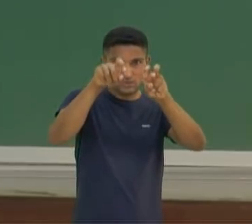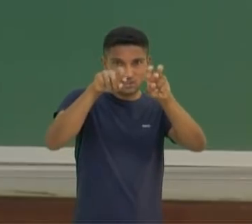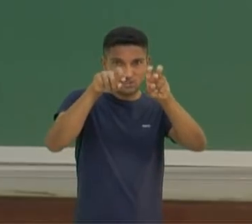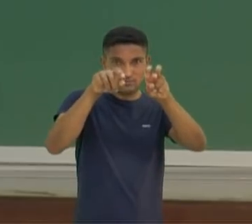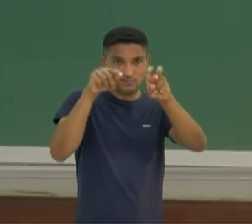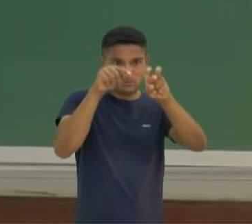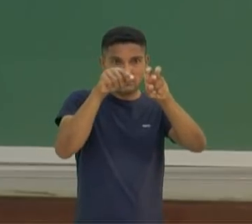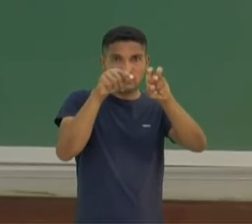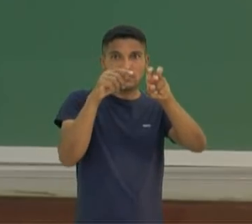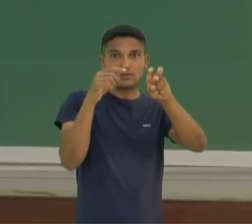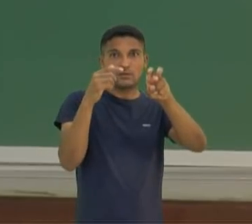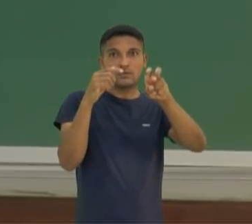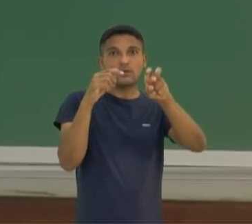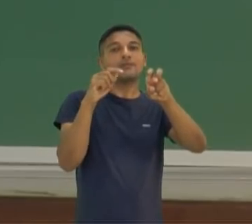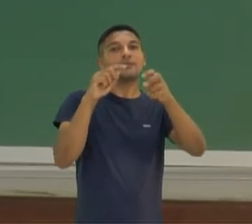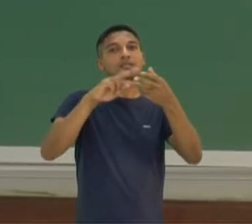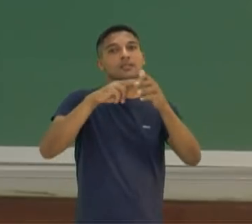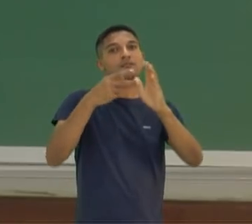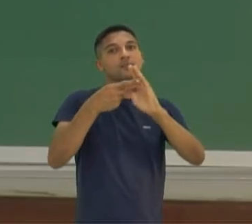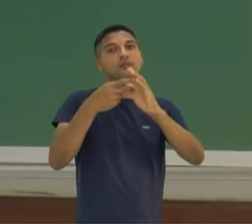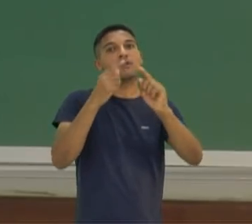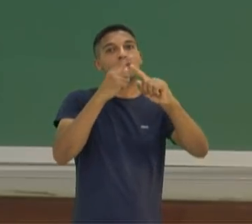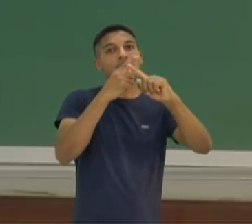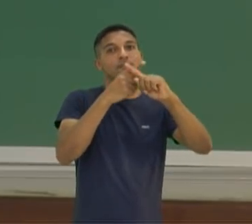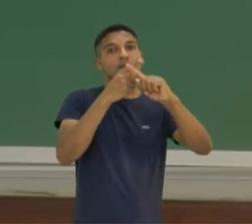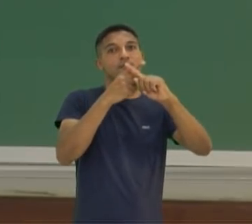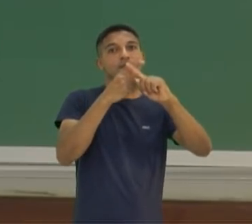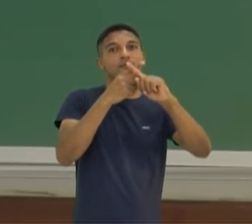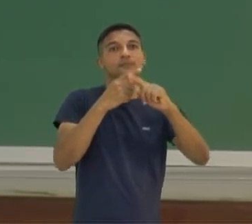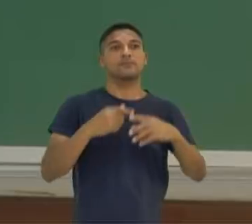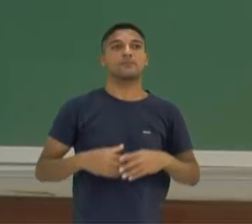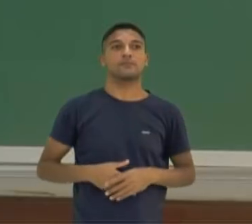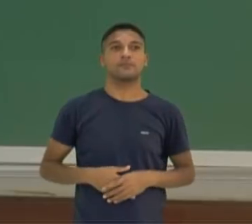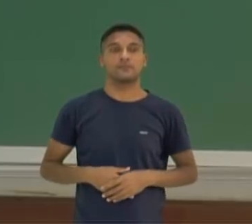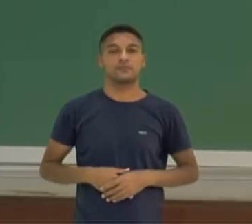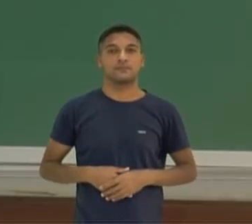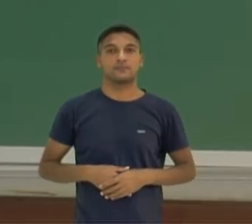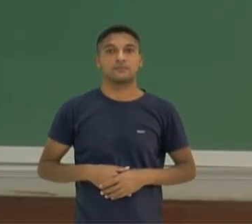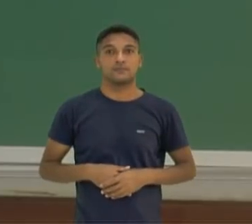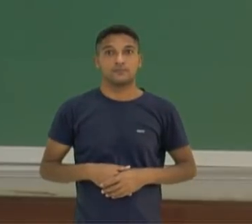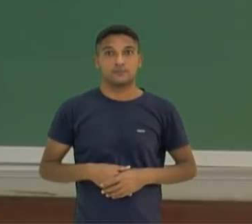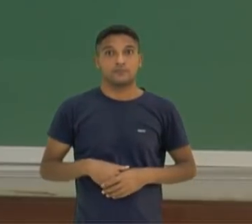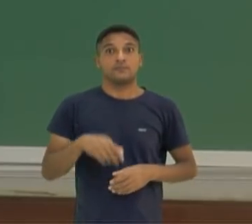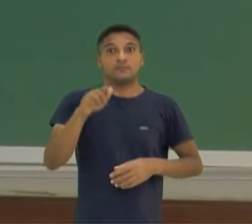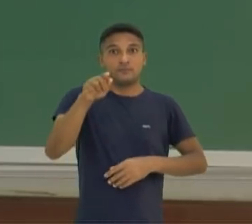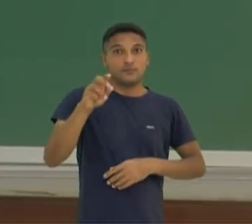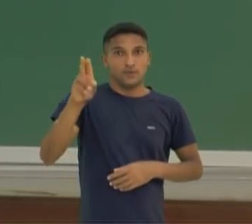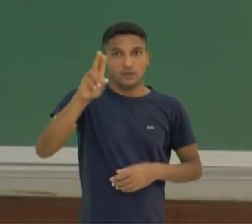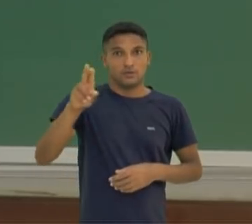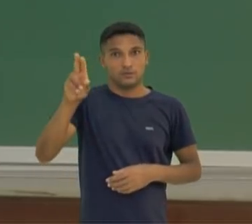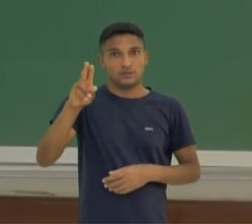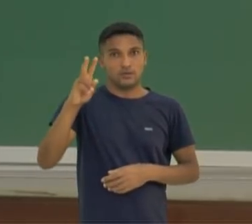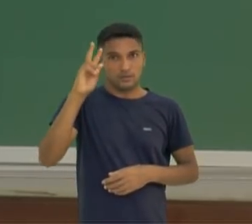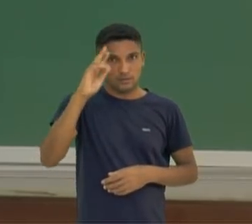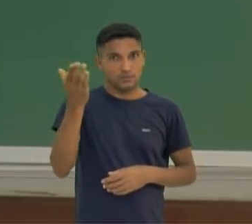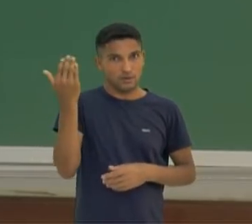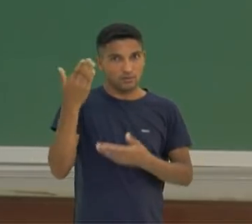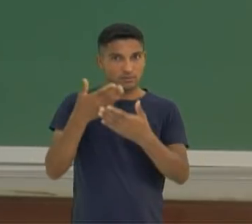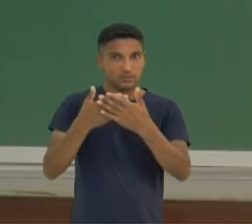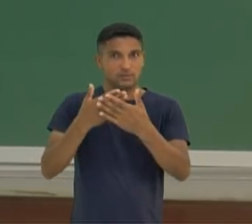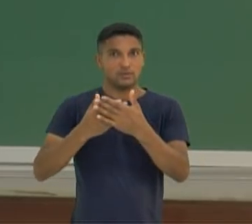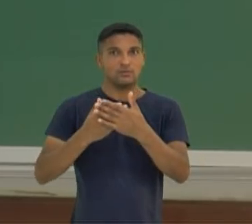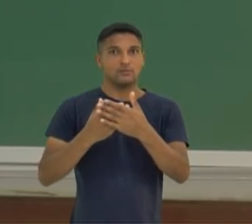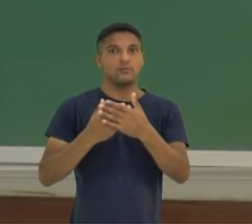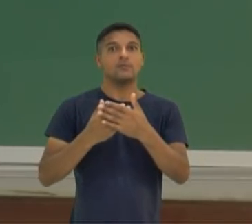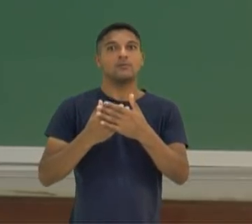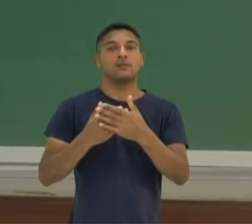Eu estou multiplicando. Aqui a gente vai utilizar aquele princípio que vocês viram na aula anterior,